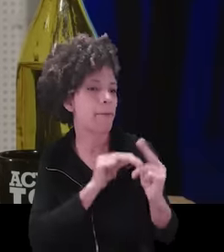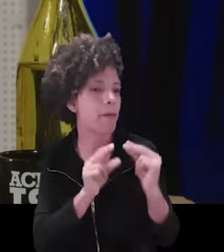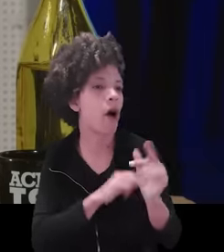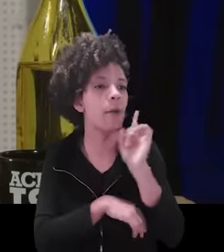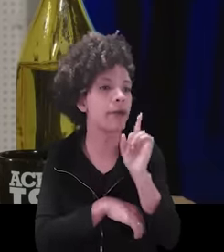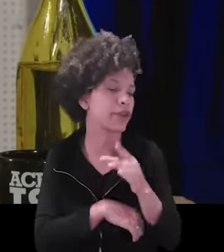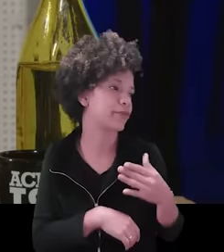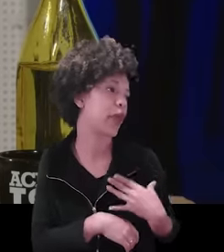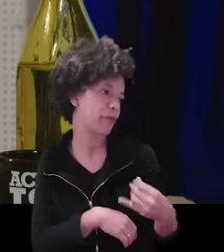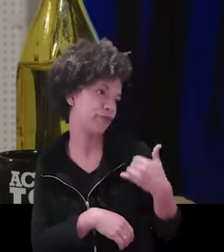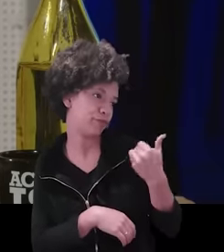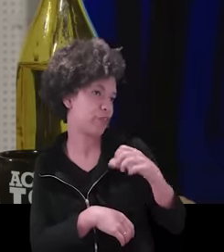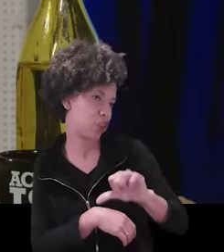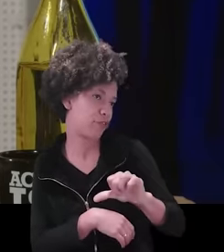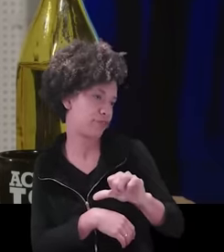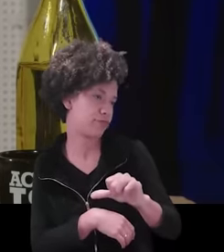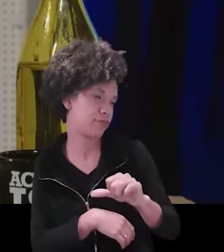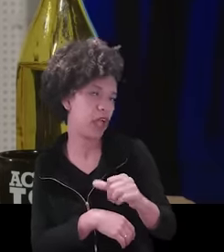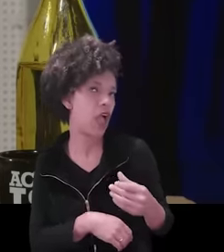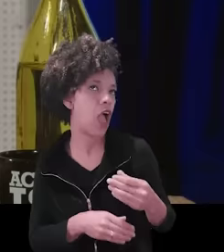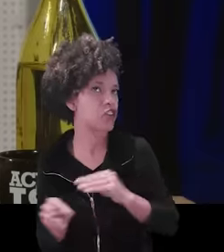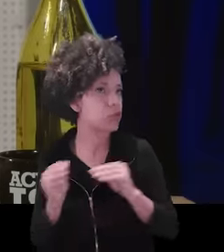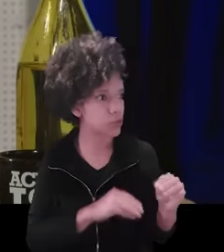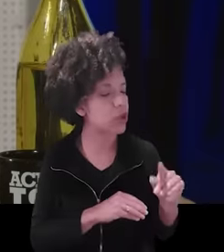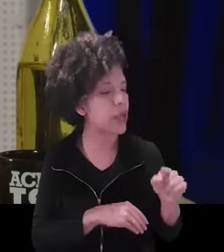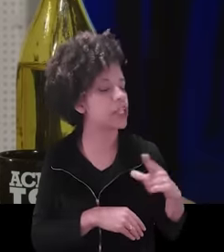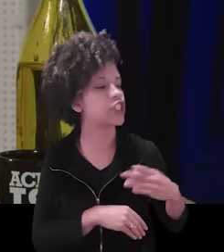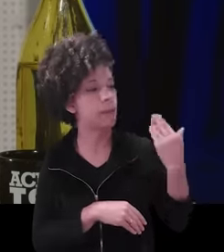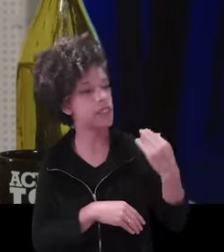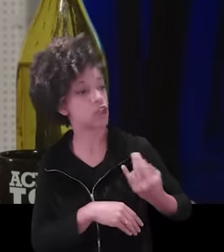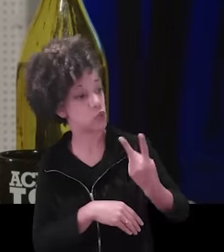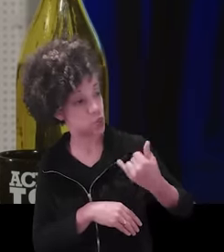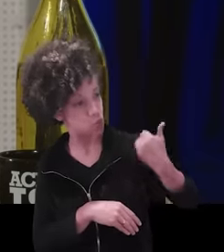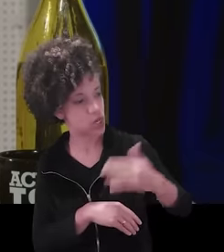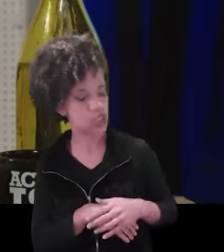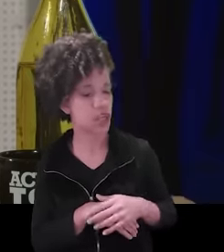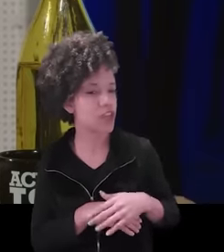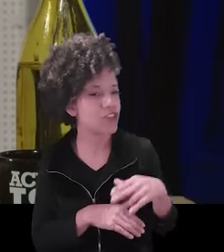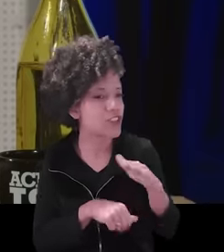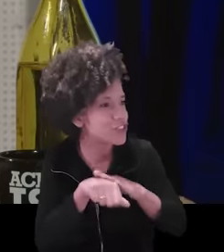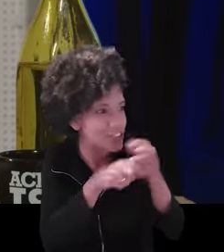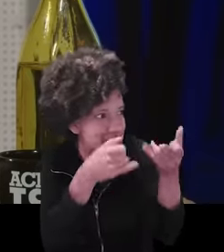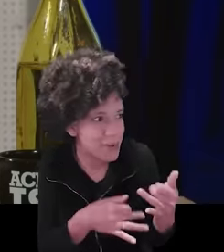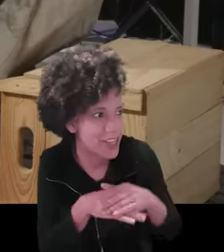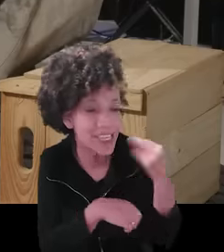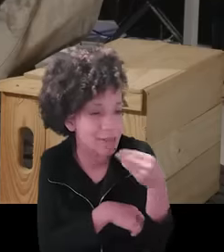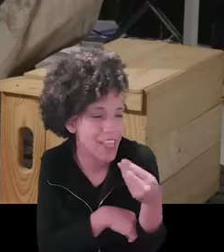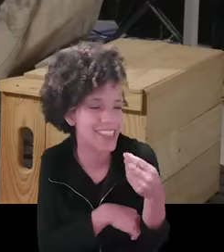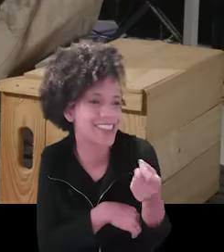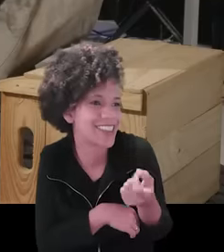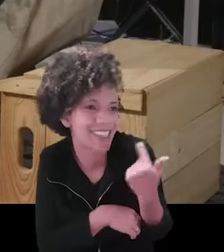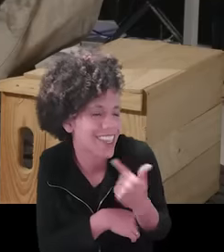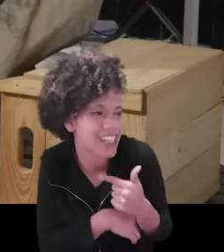americano meu filho que tem 9 anos foi para lá com dois a gente conta umas coisas também super engraçado ele fica olhando assim tipo